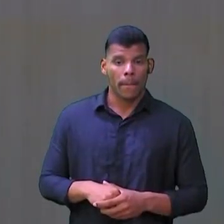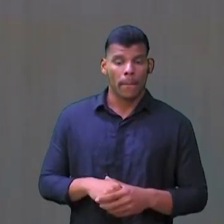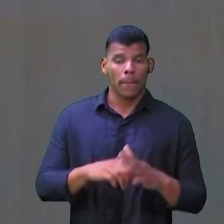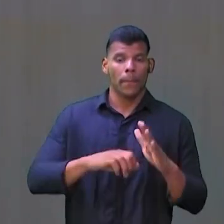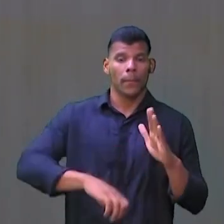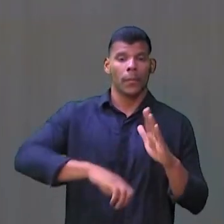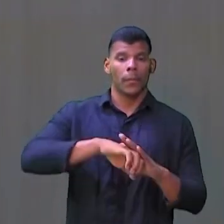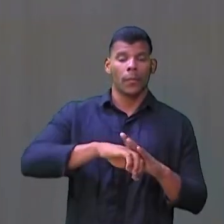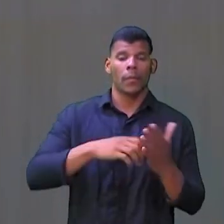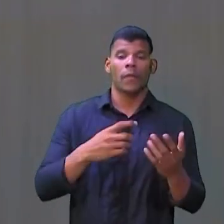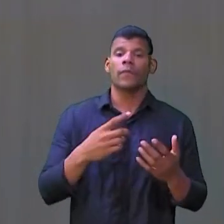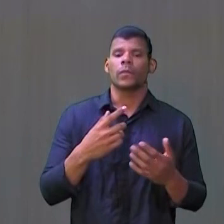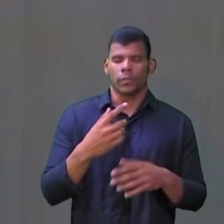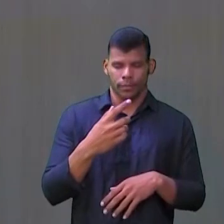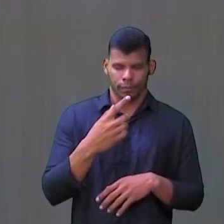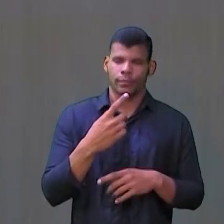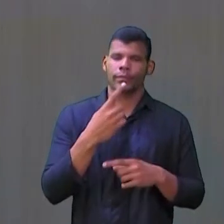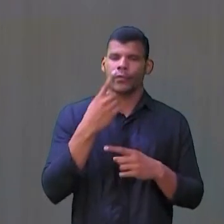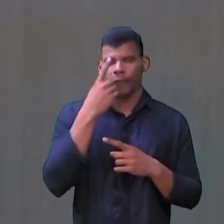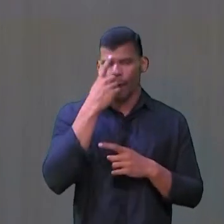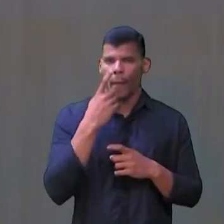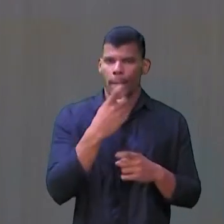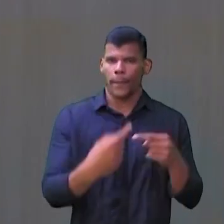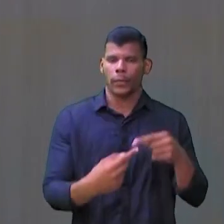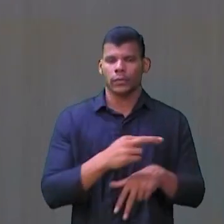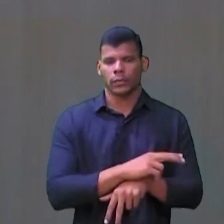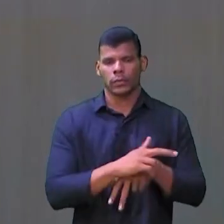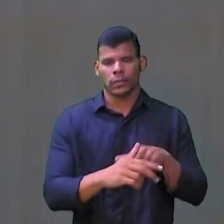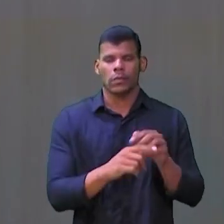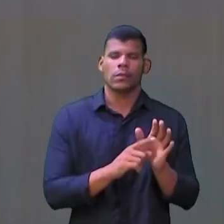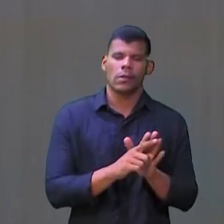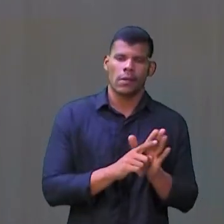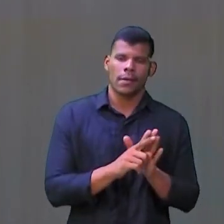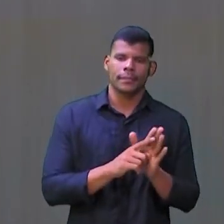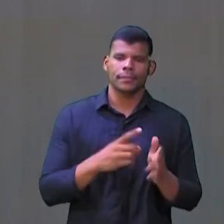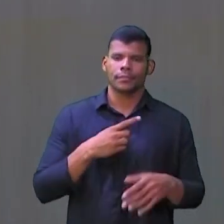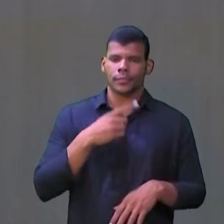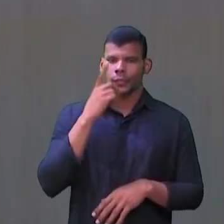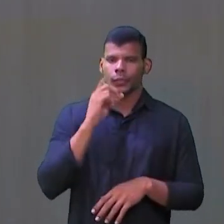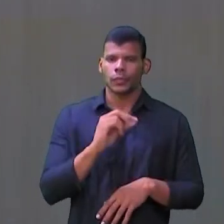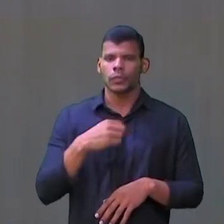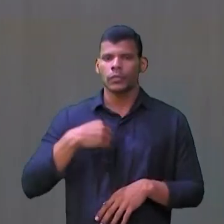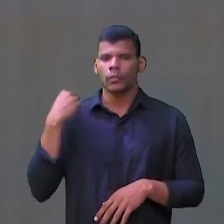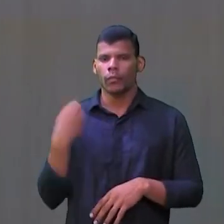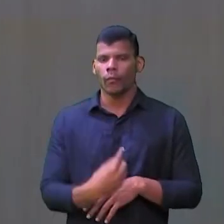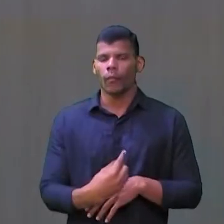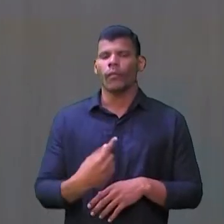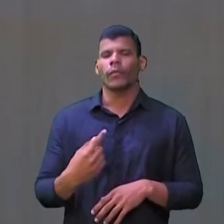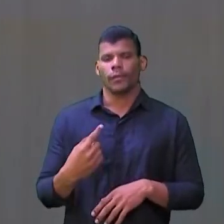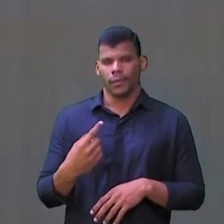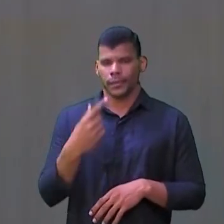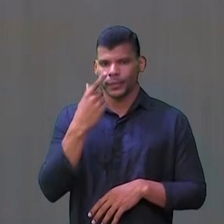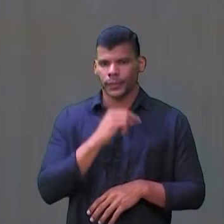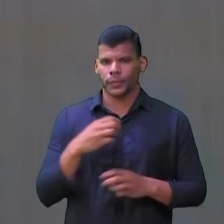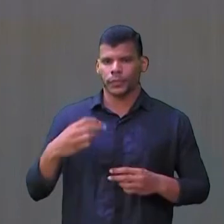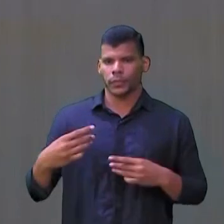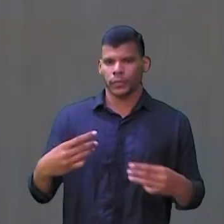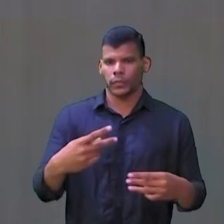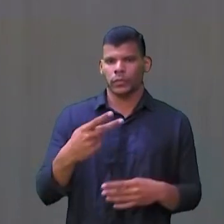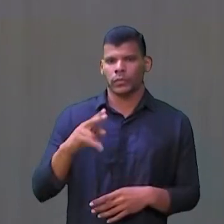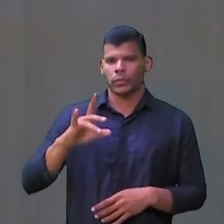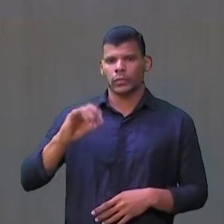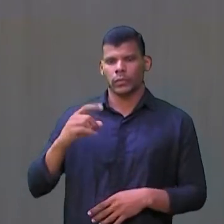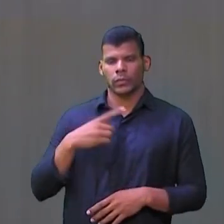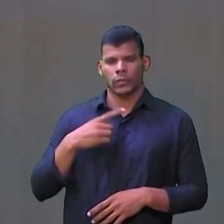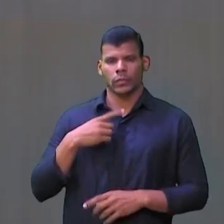de violência política de gênero que precisa ser investigado pelas nossas autoridades, pelo Ministério Público